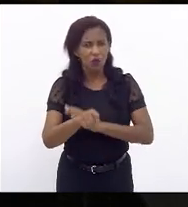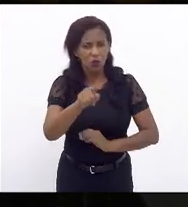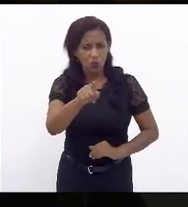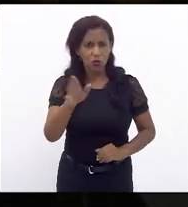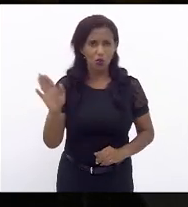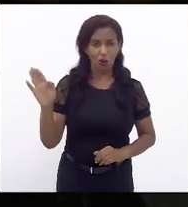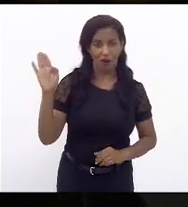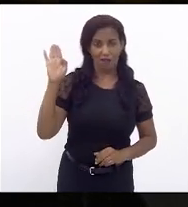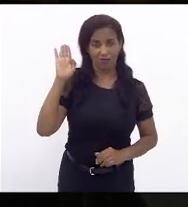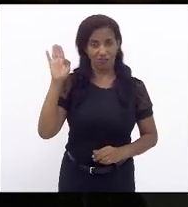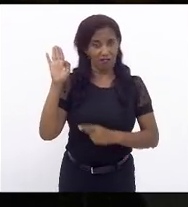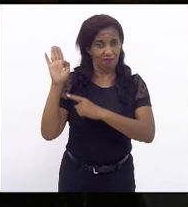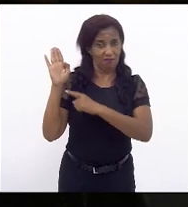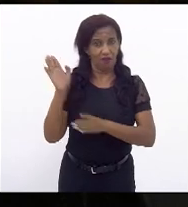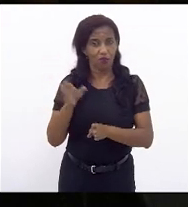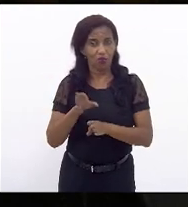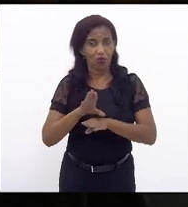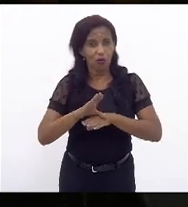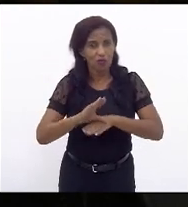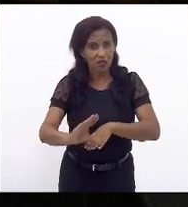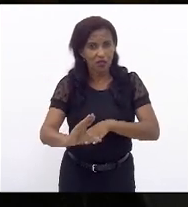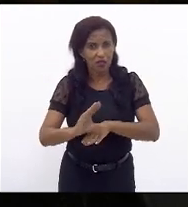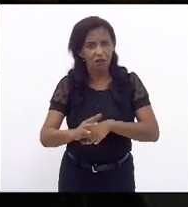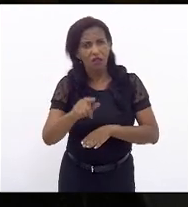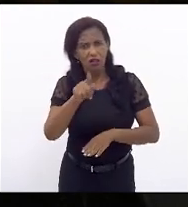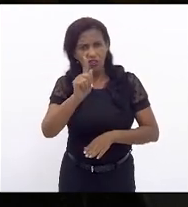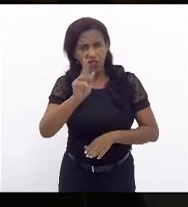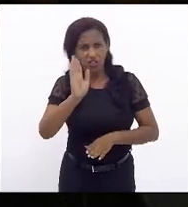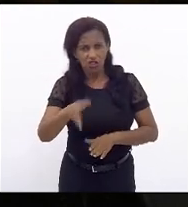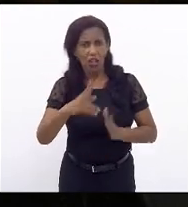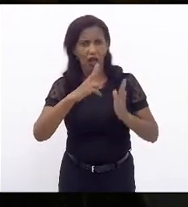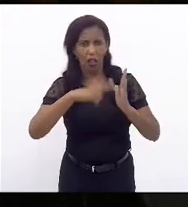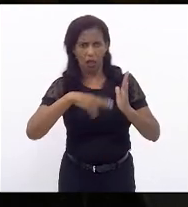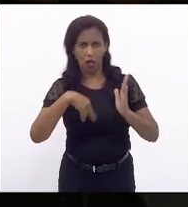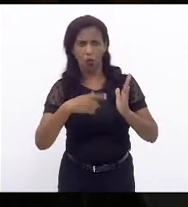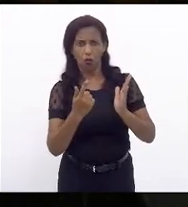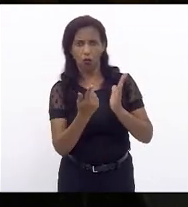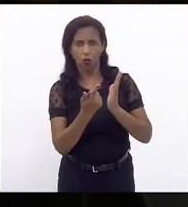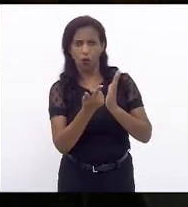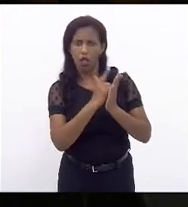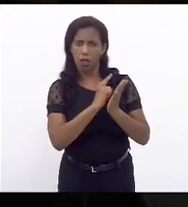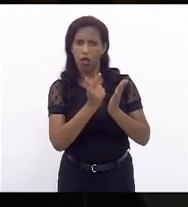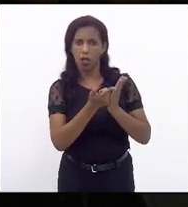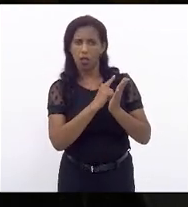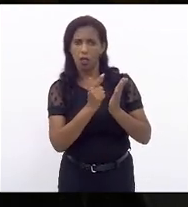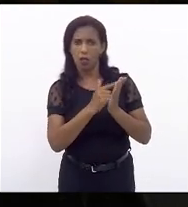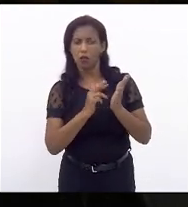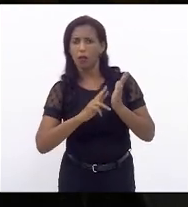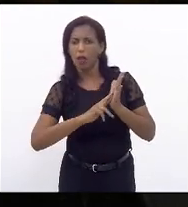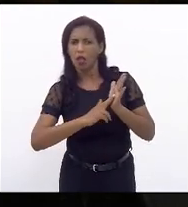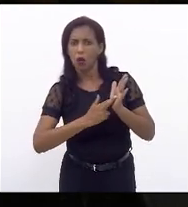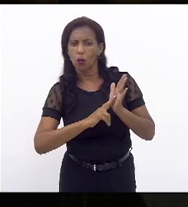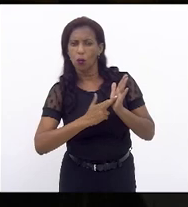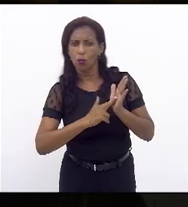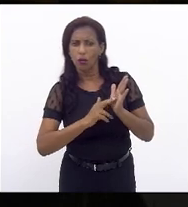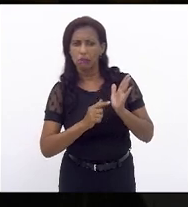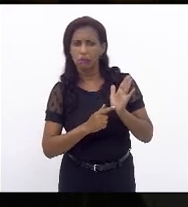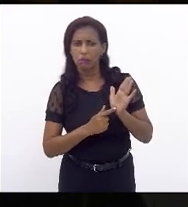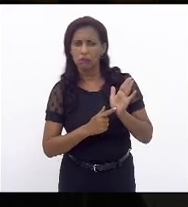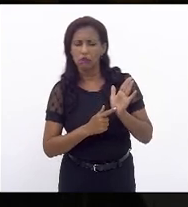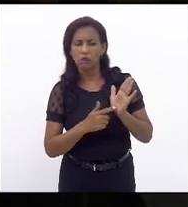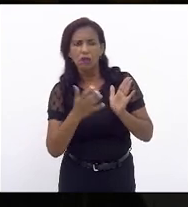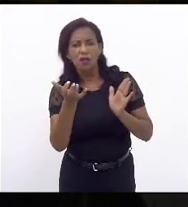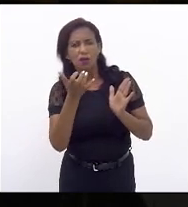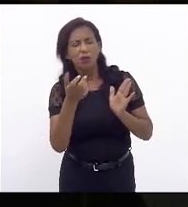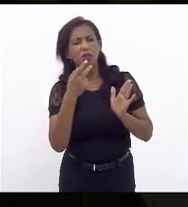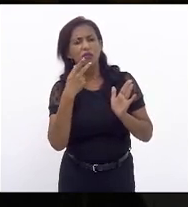a conselheiro, deve ter lido algum livro, né, sobre regulação. Eu queria que o